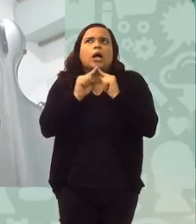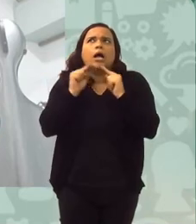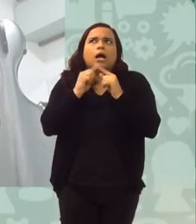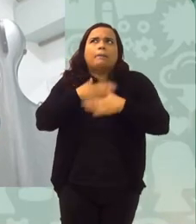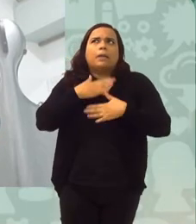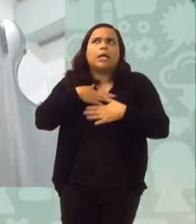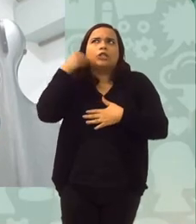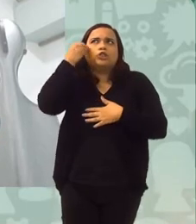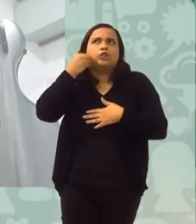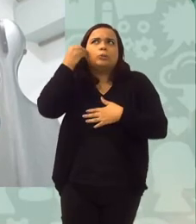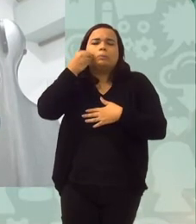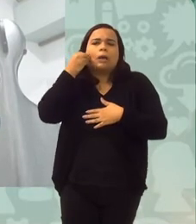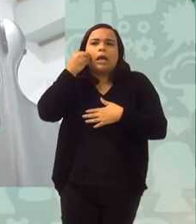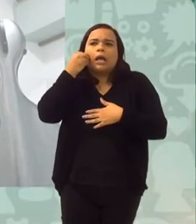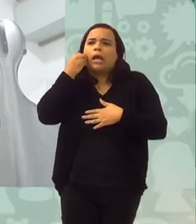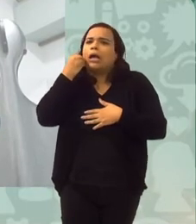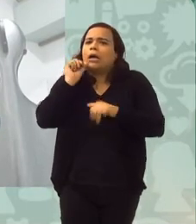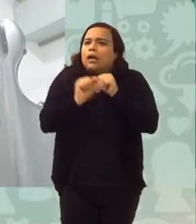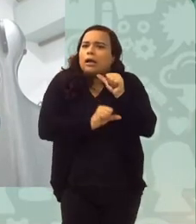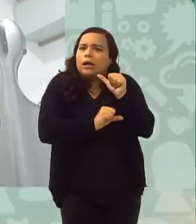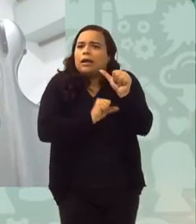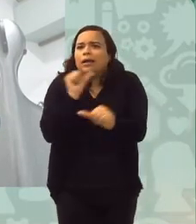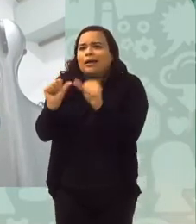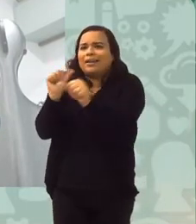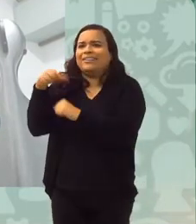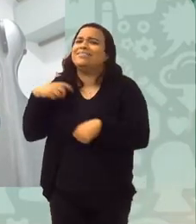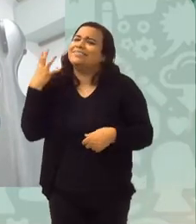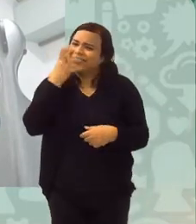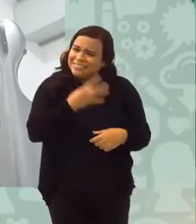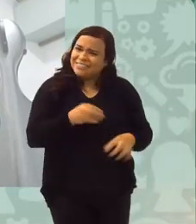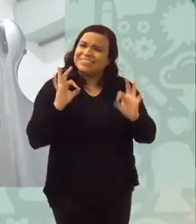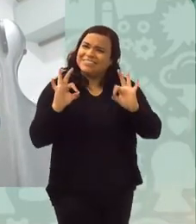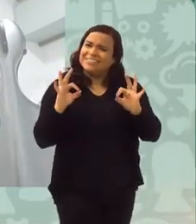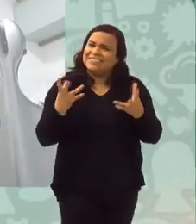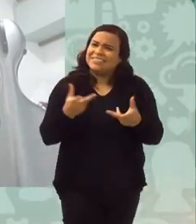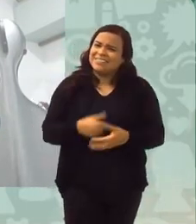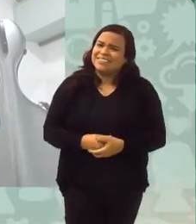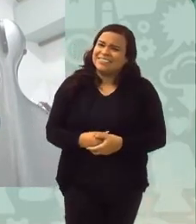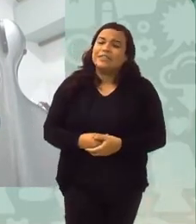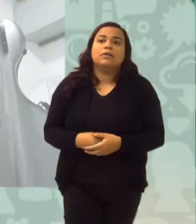pertence a cada um de acordo com o seu repertório de vida. E é infinito, né?